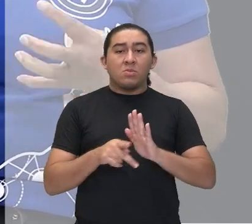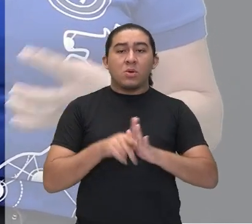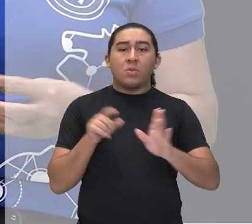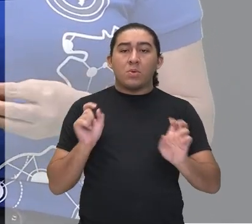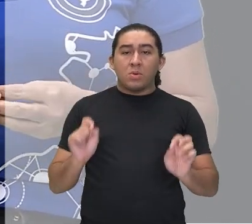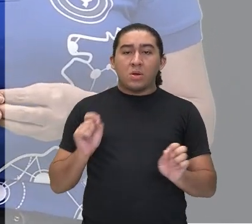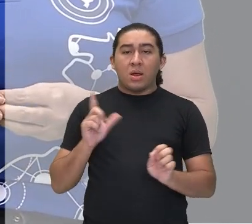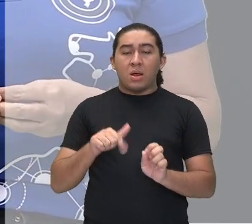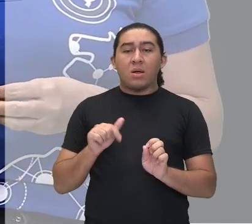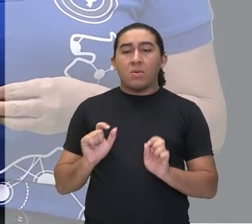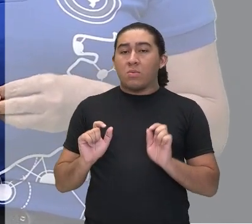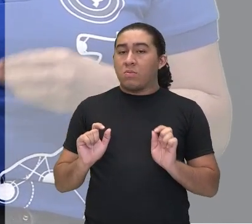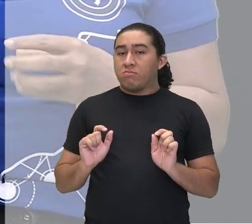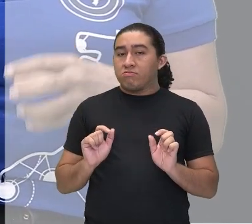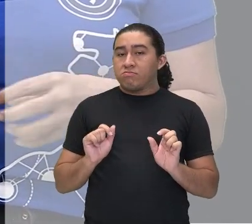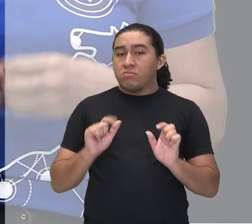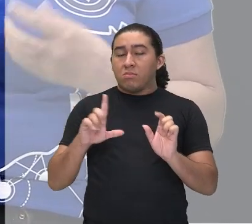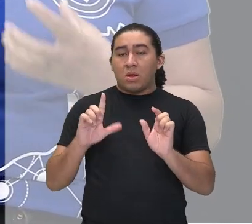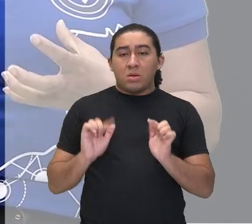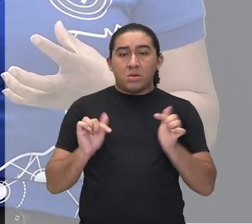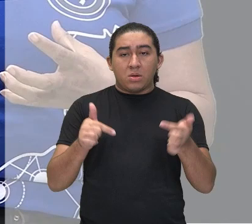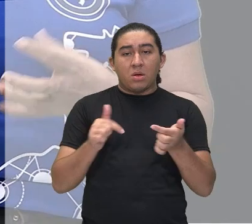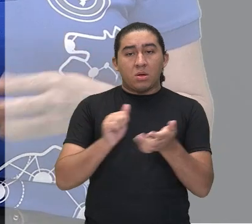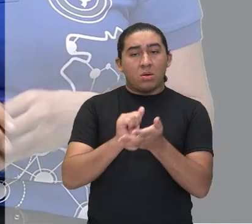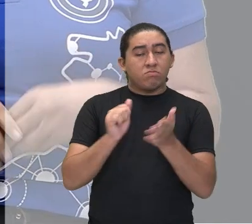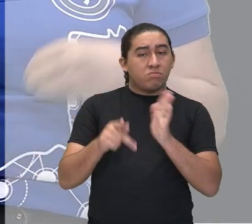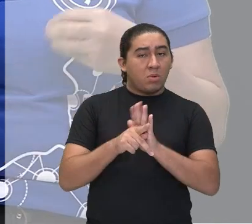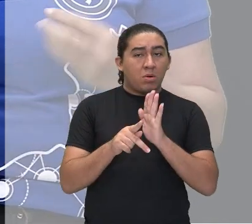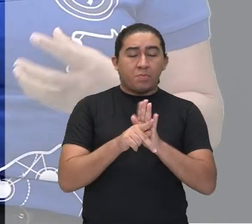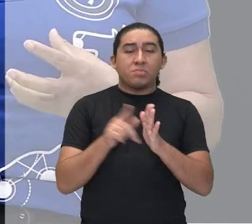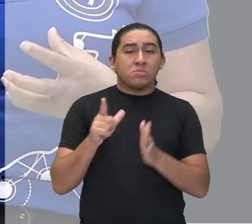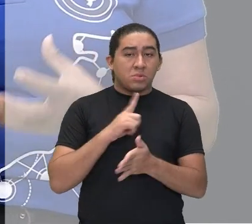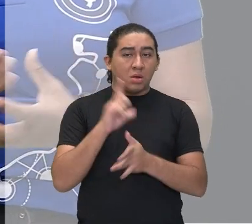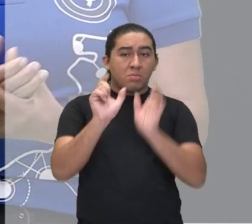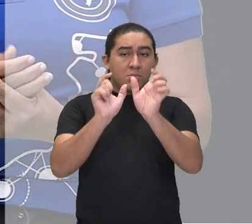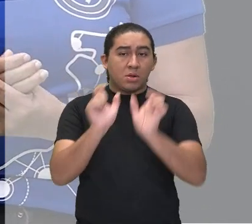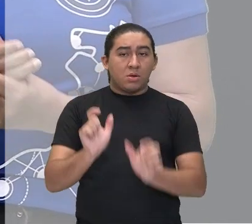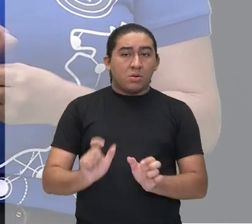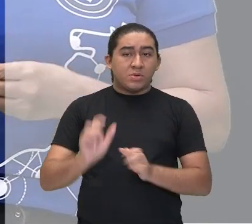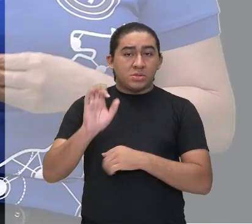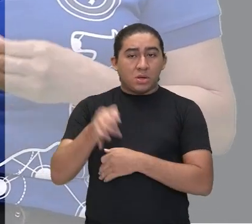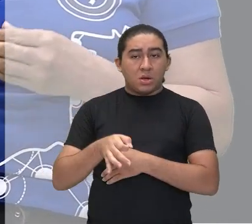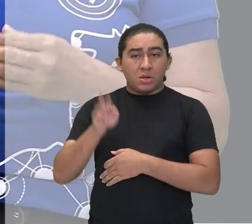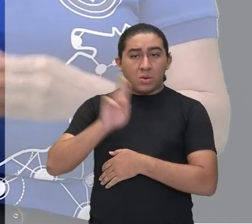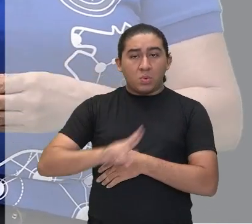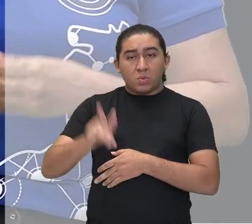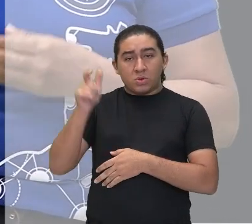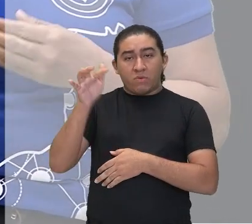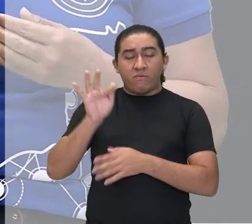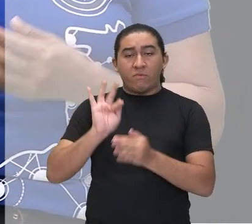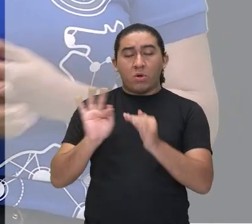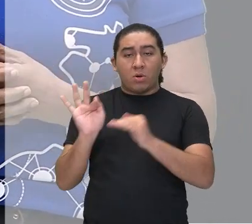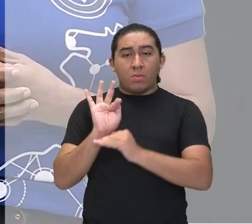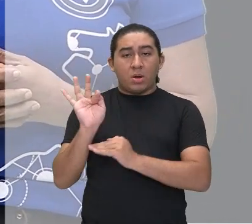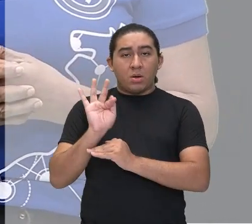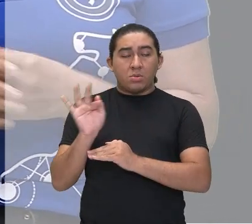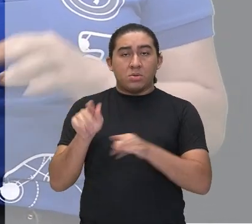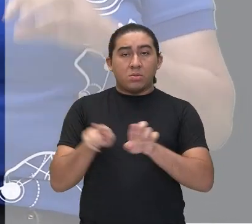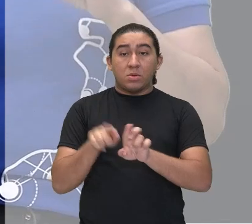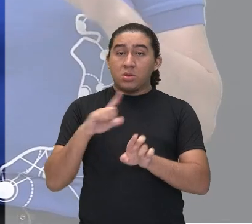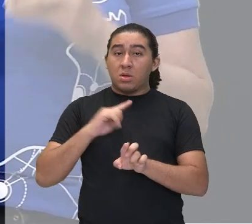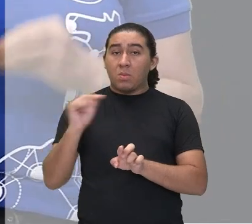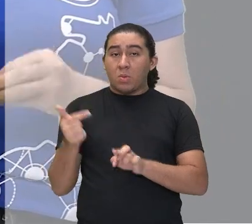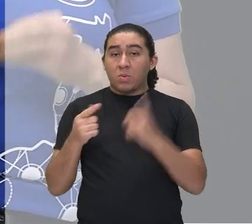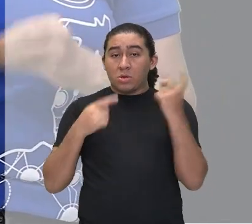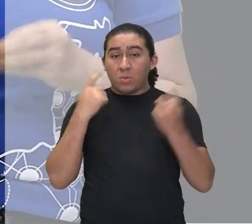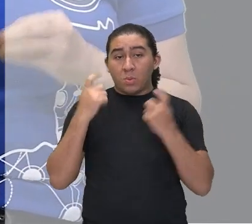um trabalho com uma linguagem mais rebuscada, mais culta. Então, eles tinham outra preocupação.